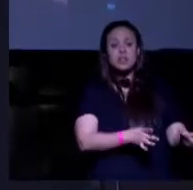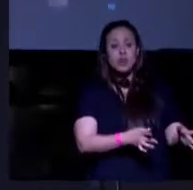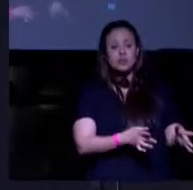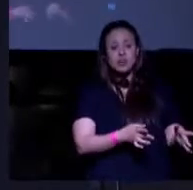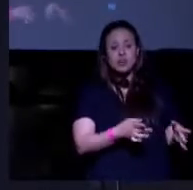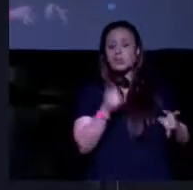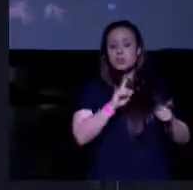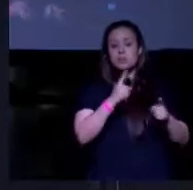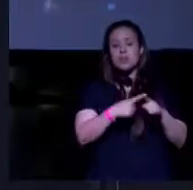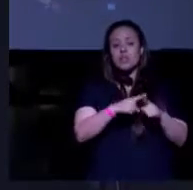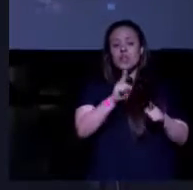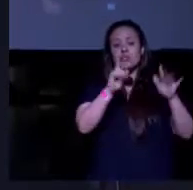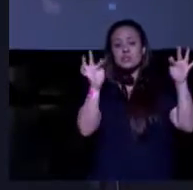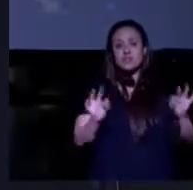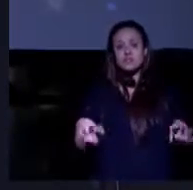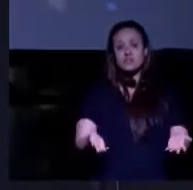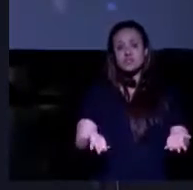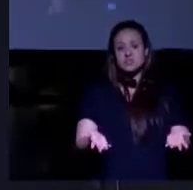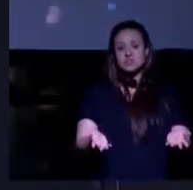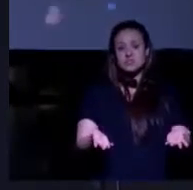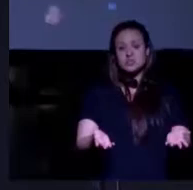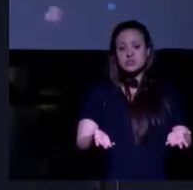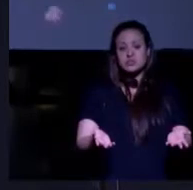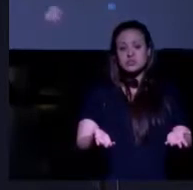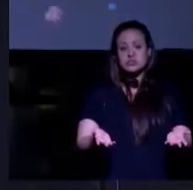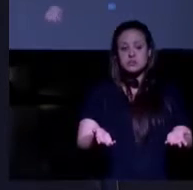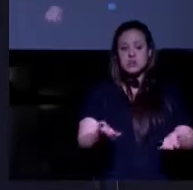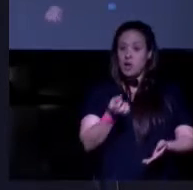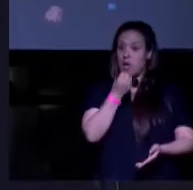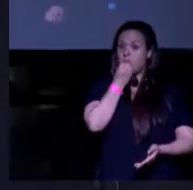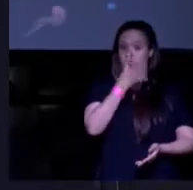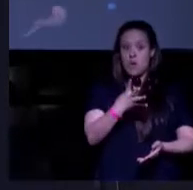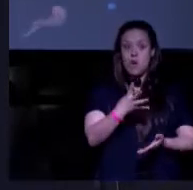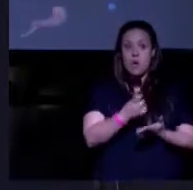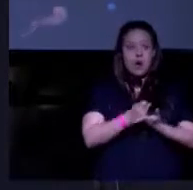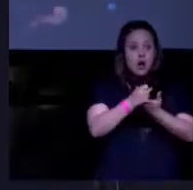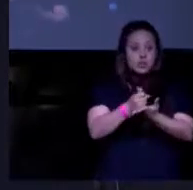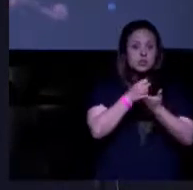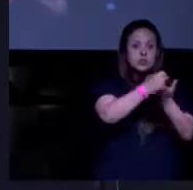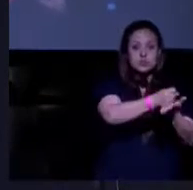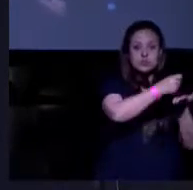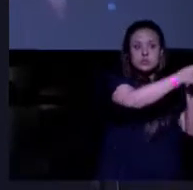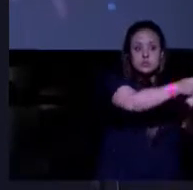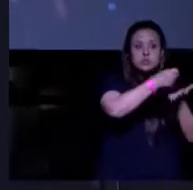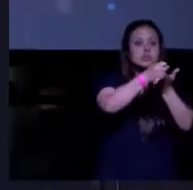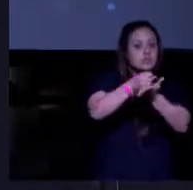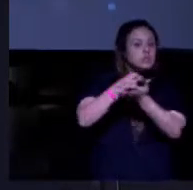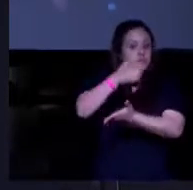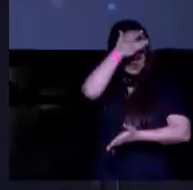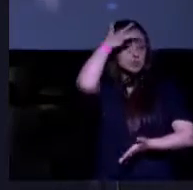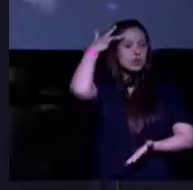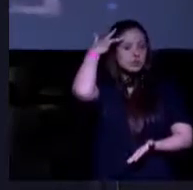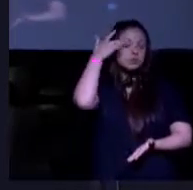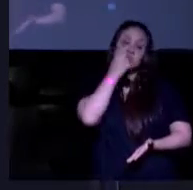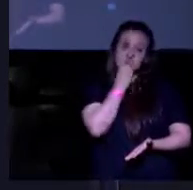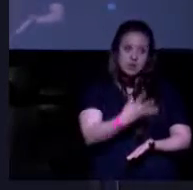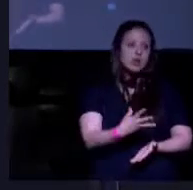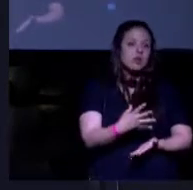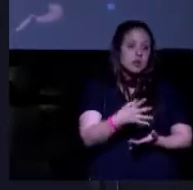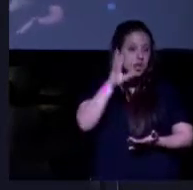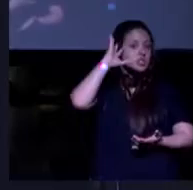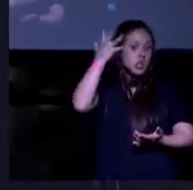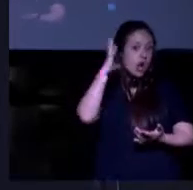servindo a uma causa adianta muito pra muita gente mas se a pessoa que está fazendo não está feliz e não tá íntegra